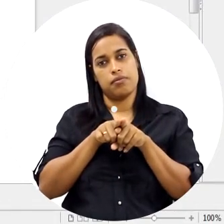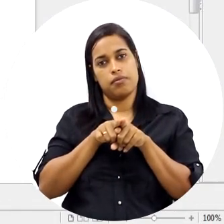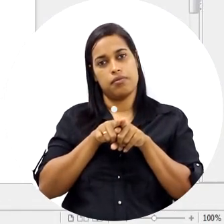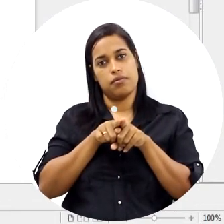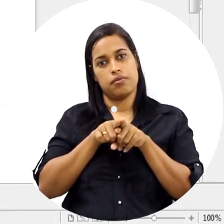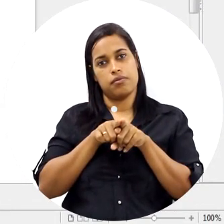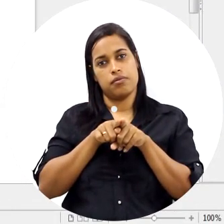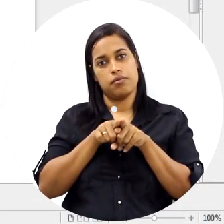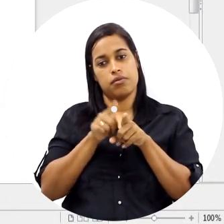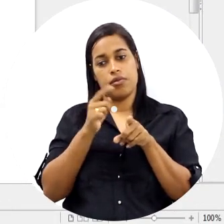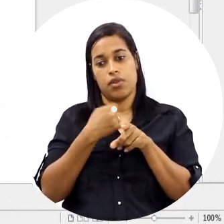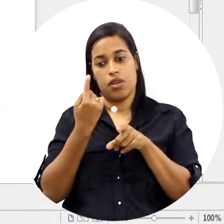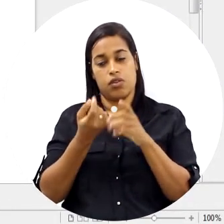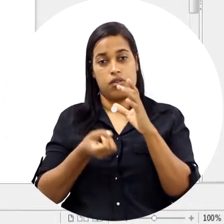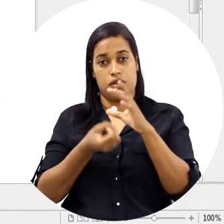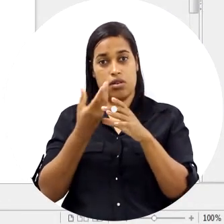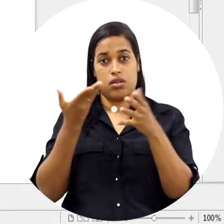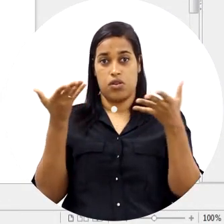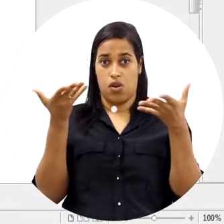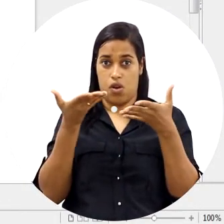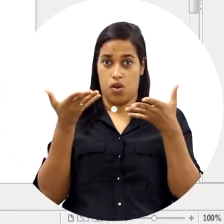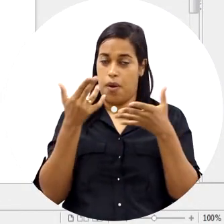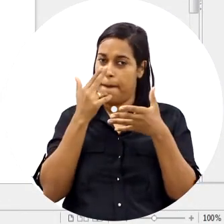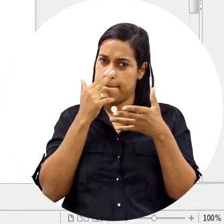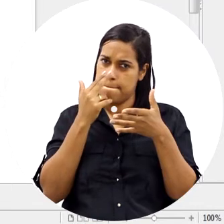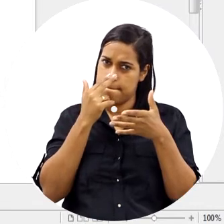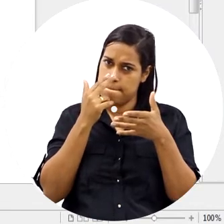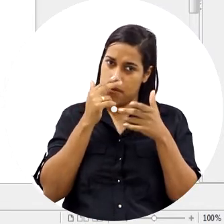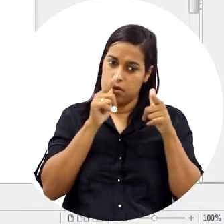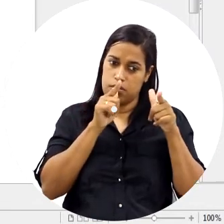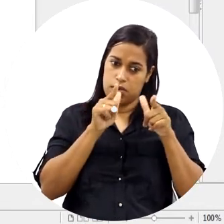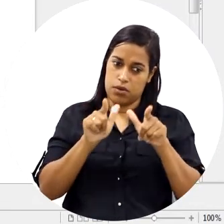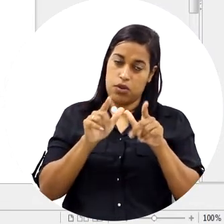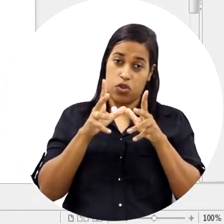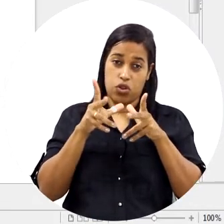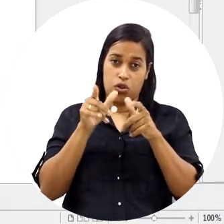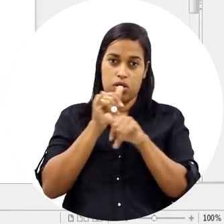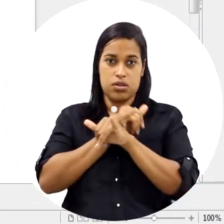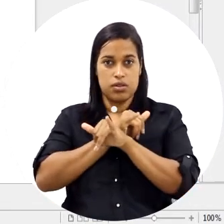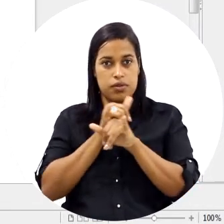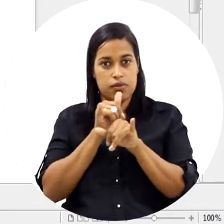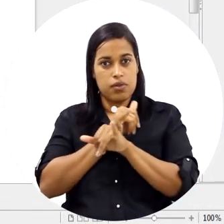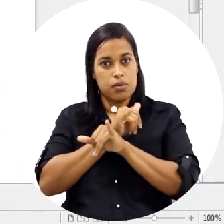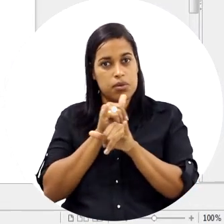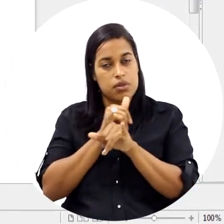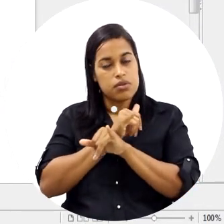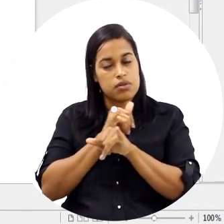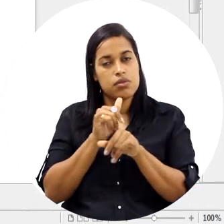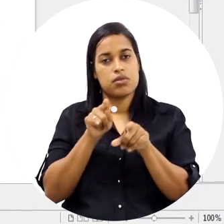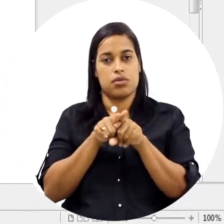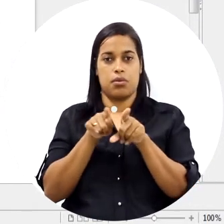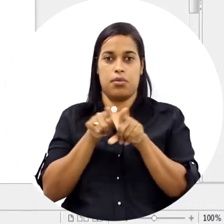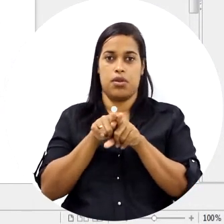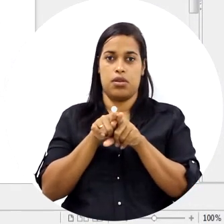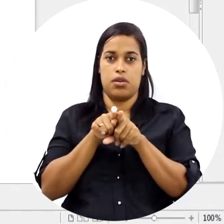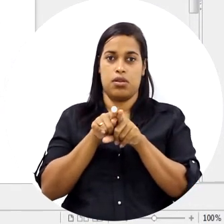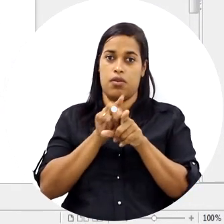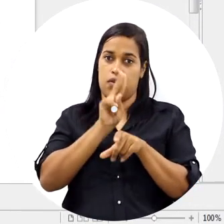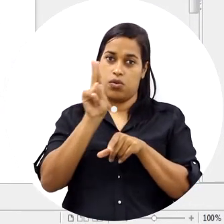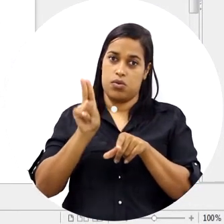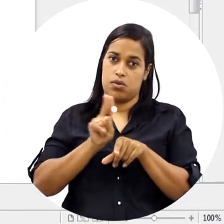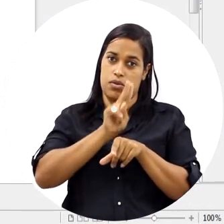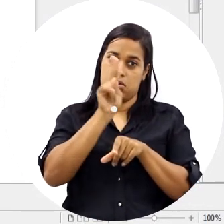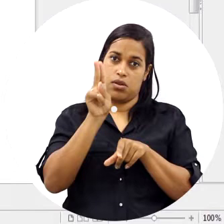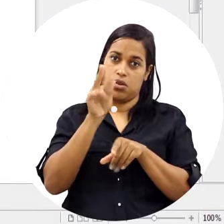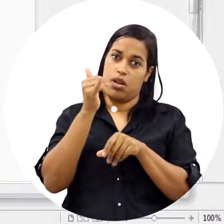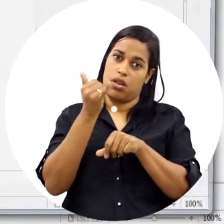que a gente criou agora, o mesmo certificado, mas com todas as informações que foram utilizadas aqui.